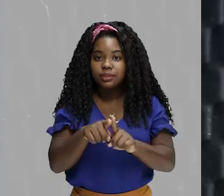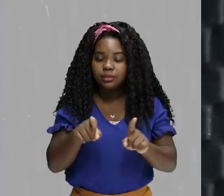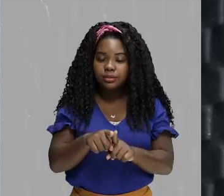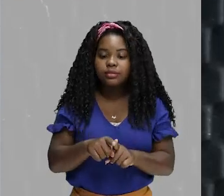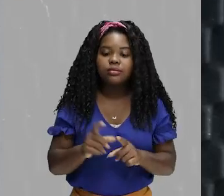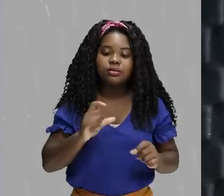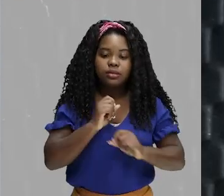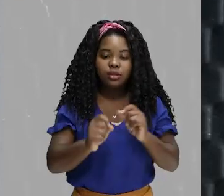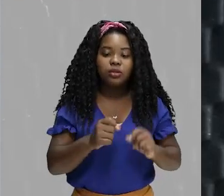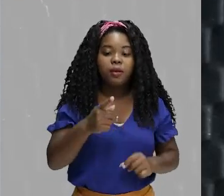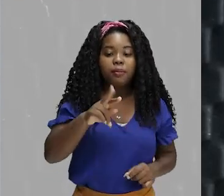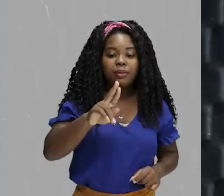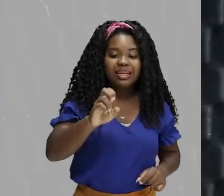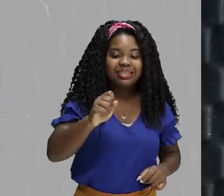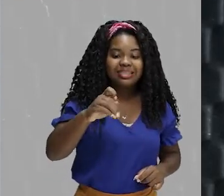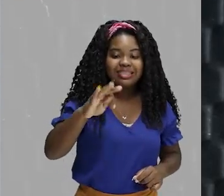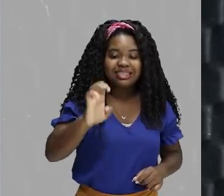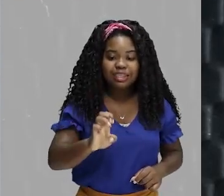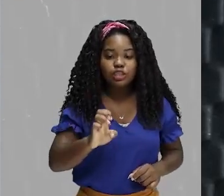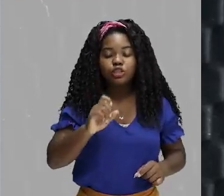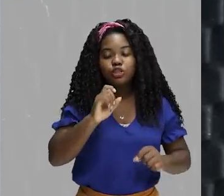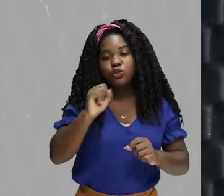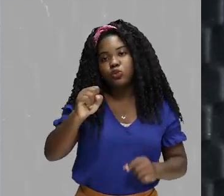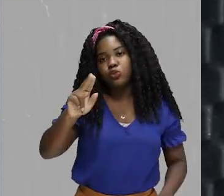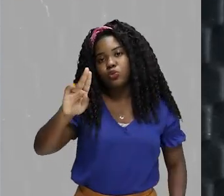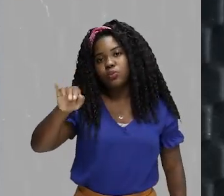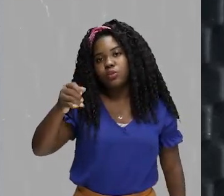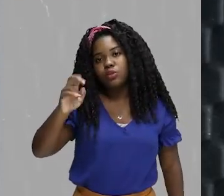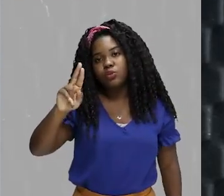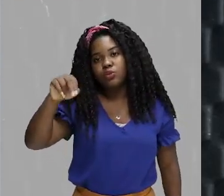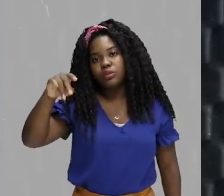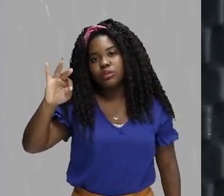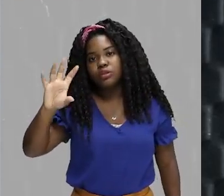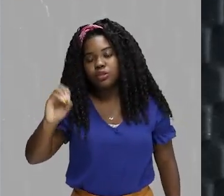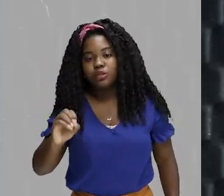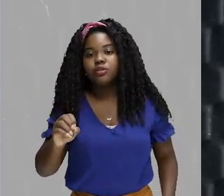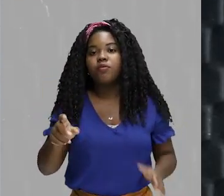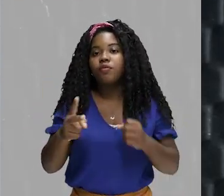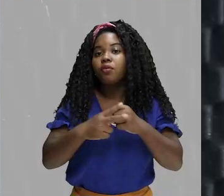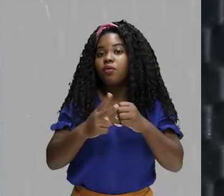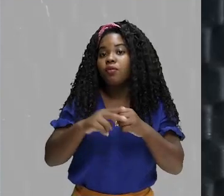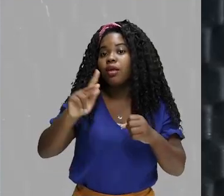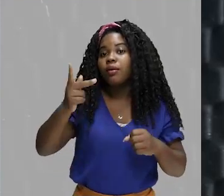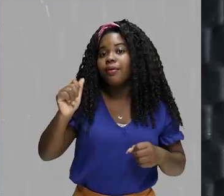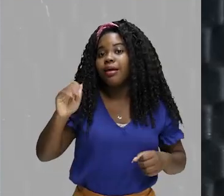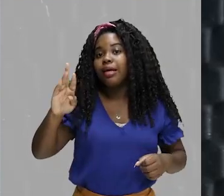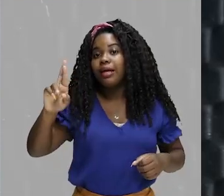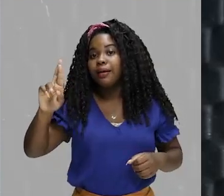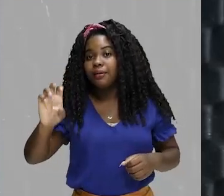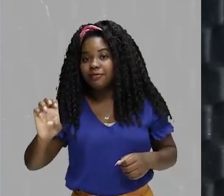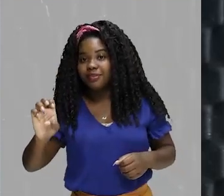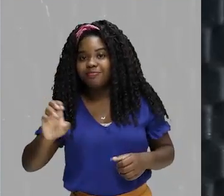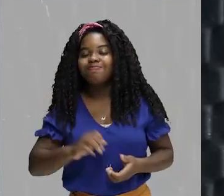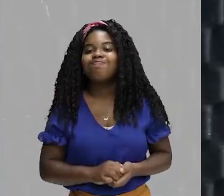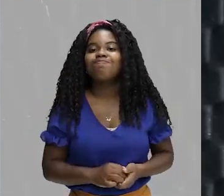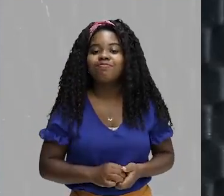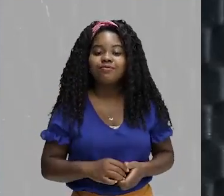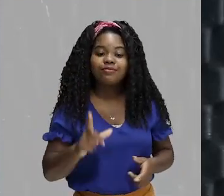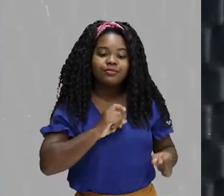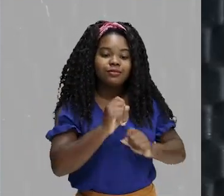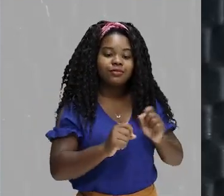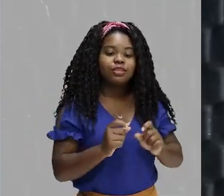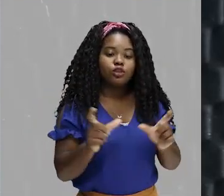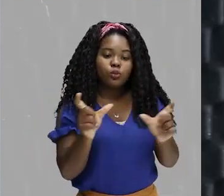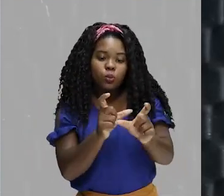do verbo haber e o particípio do verbo principal que a gente coloca com a terminação ado ou ido,